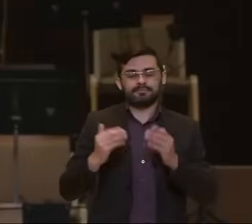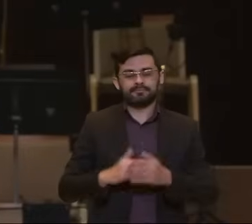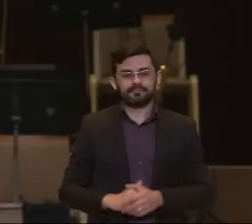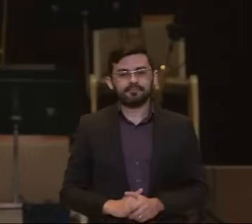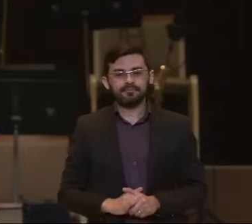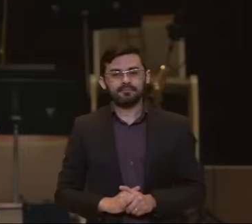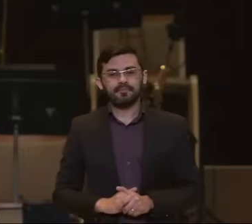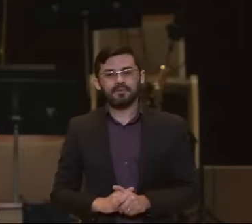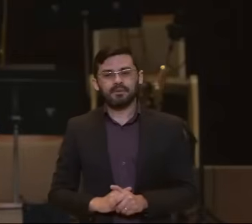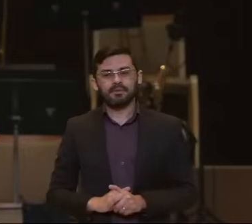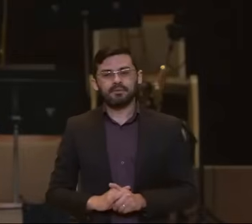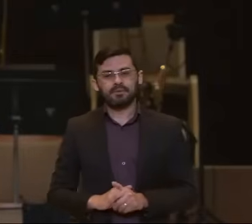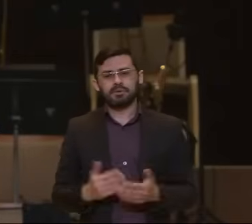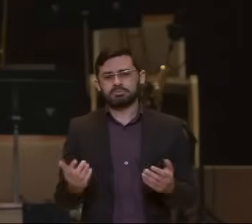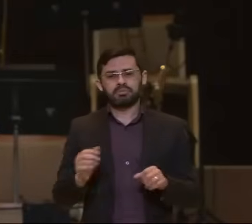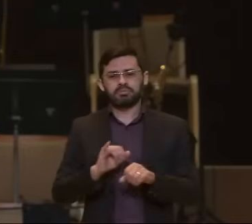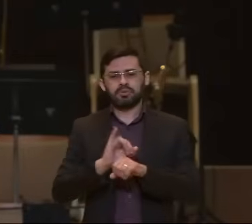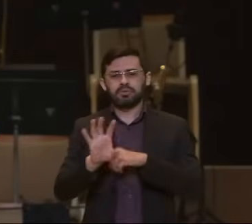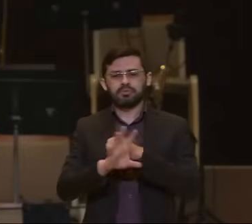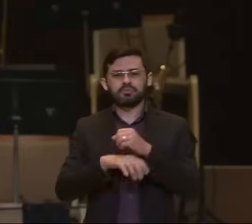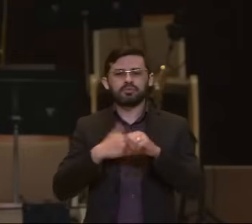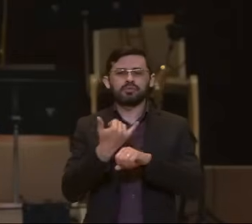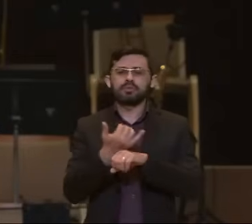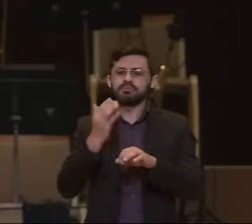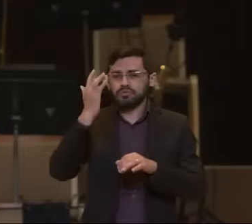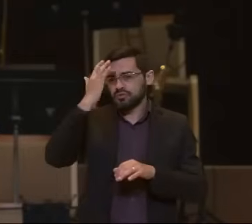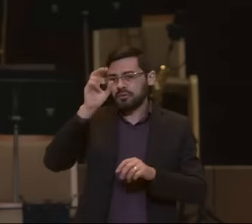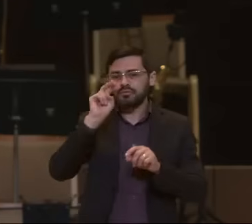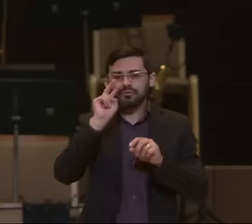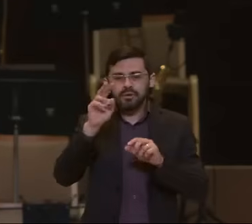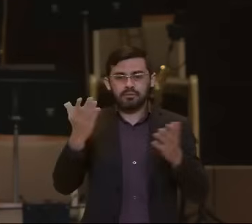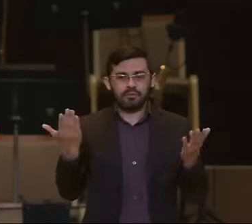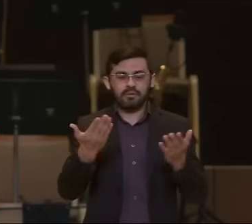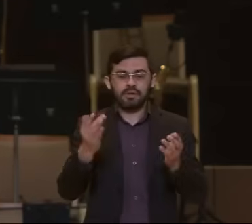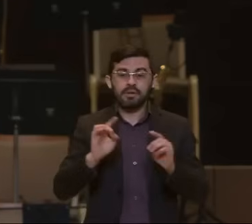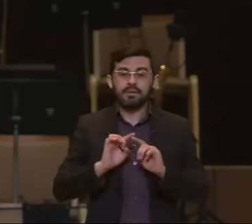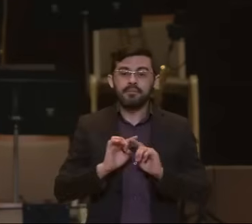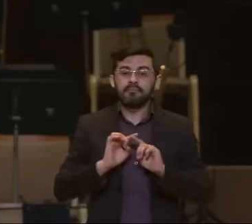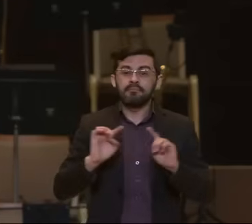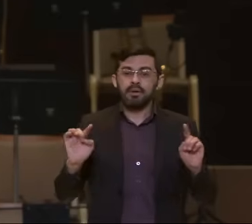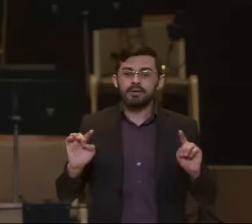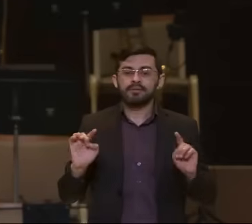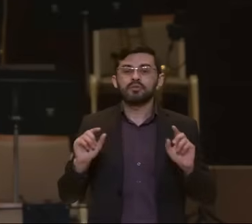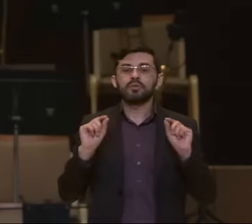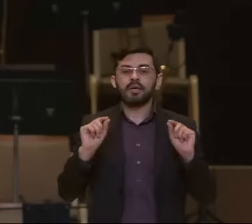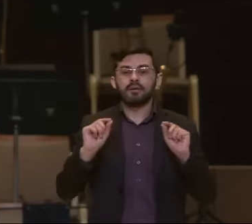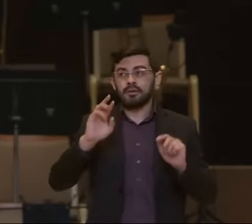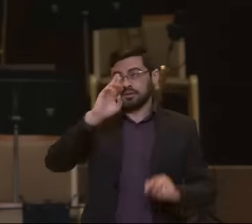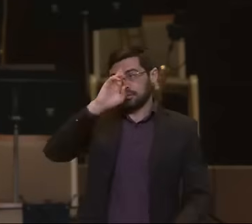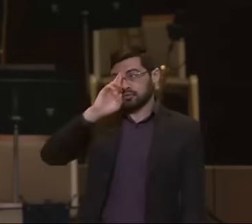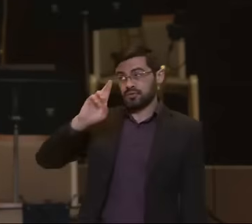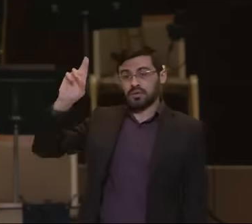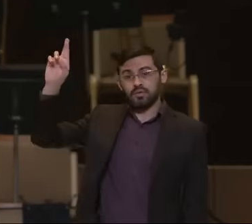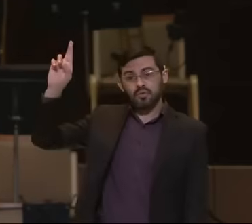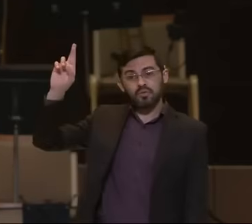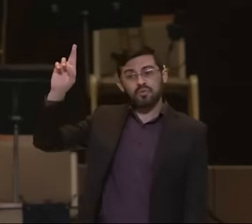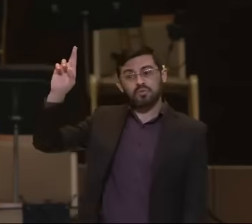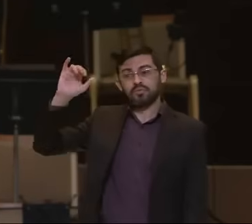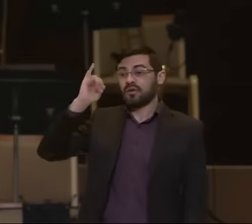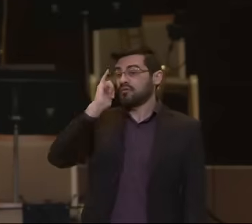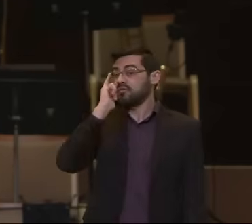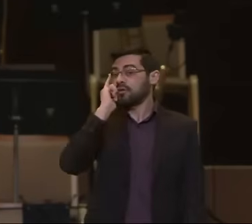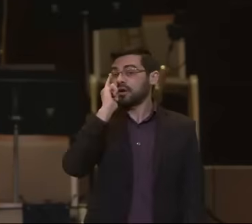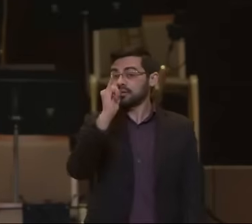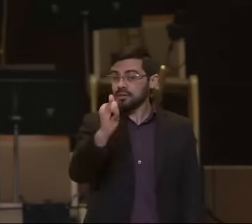casa, ou no YouTube, sei lá o que, qual o meio que você está vendo. Hoje o Senhor está conversando com